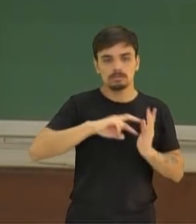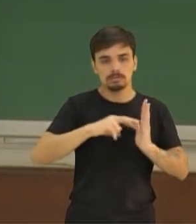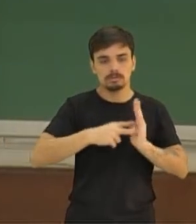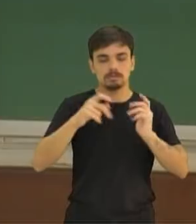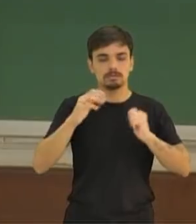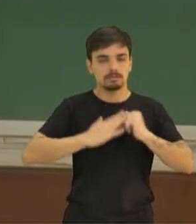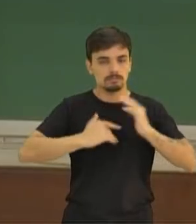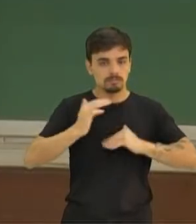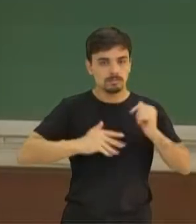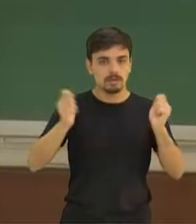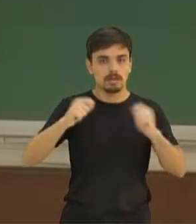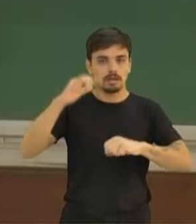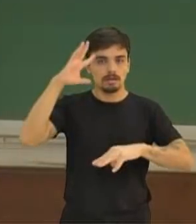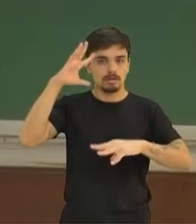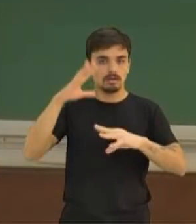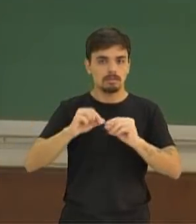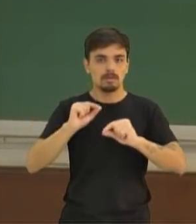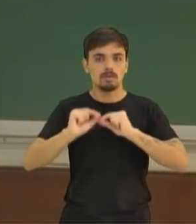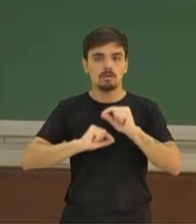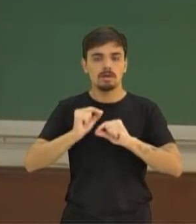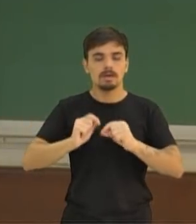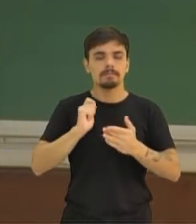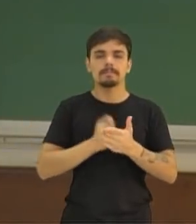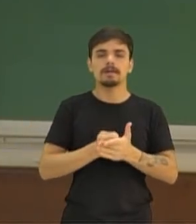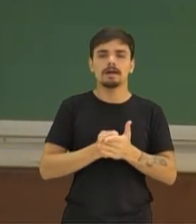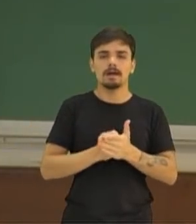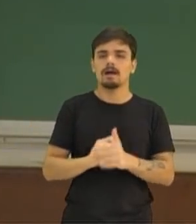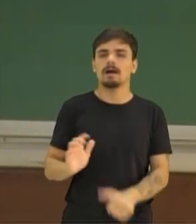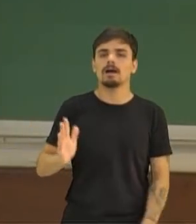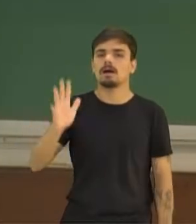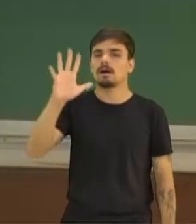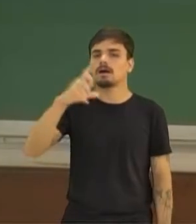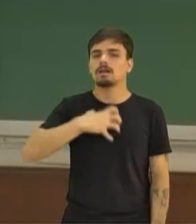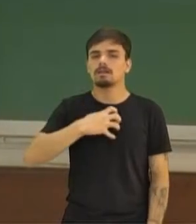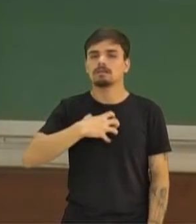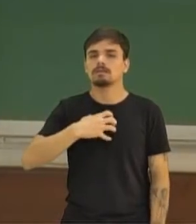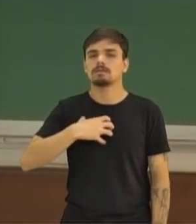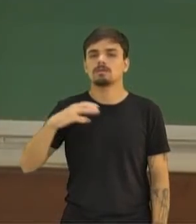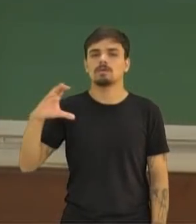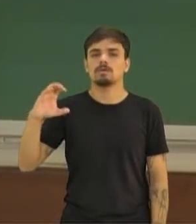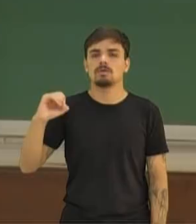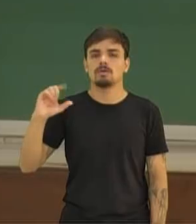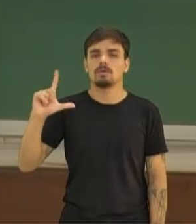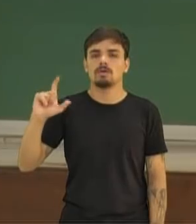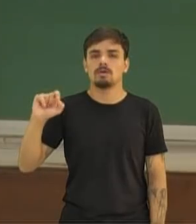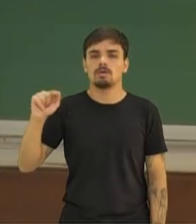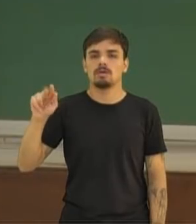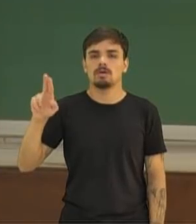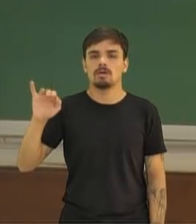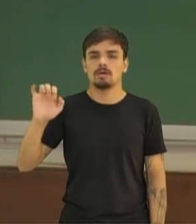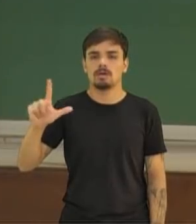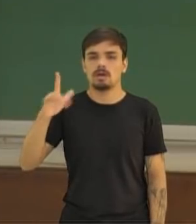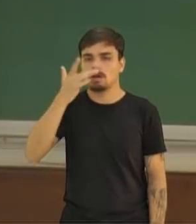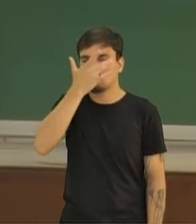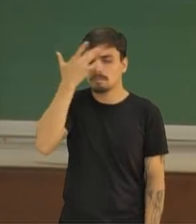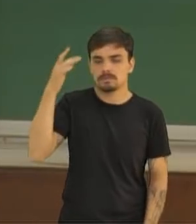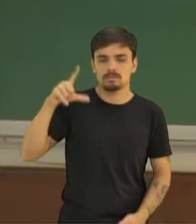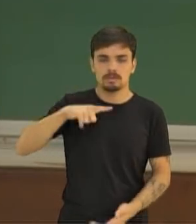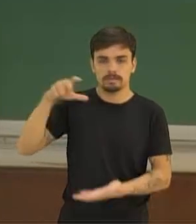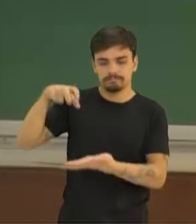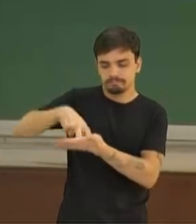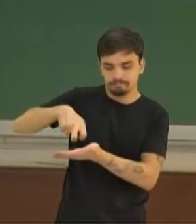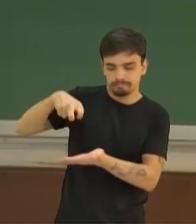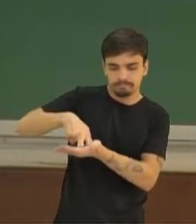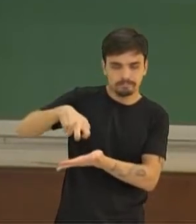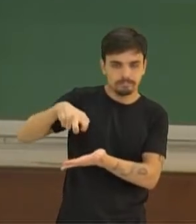que eu posso também compreender, é que pagar caro no sentido coloquial de que a pessoa será punida de alguma